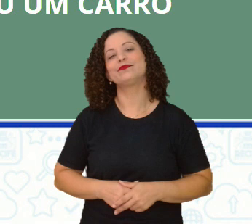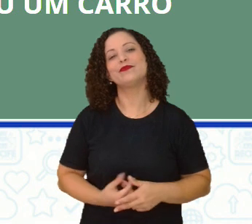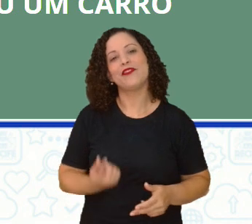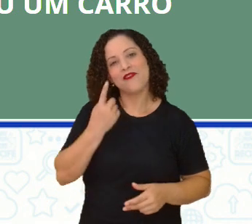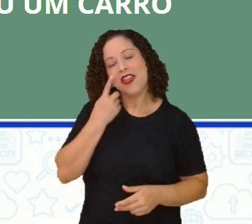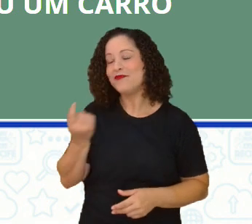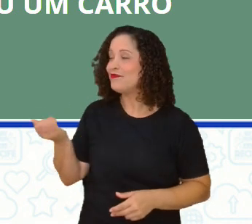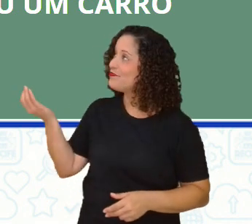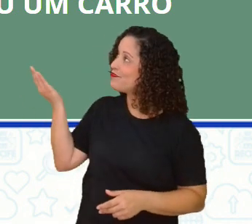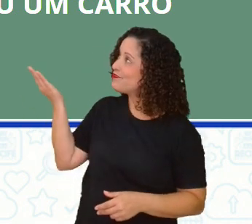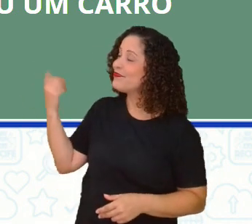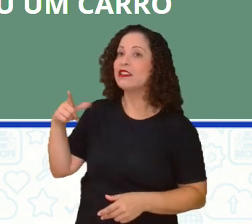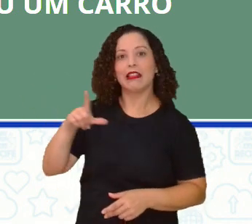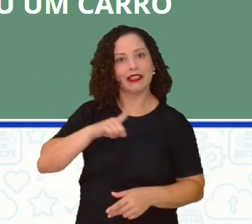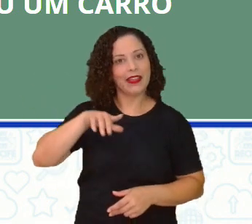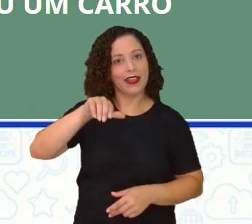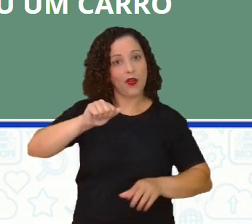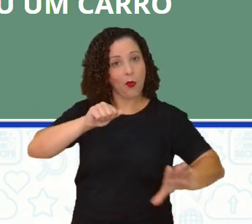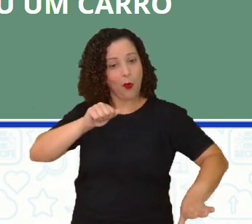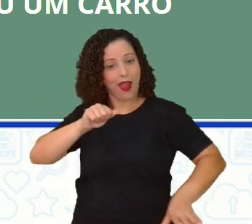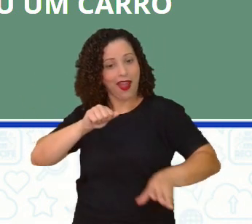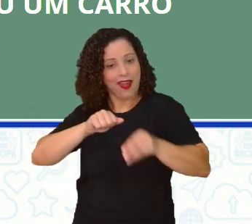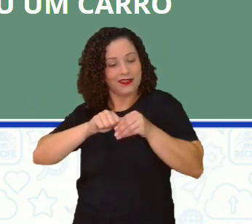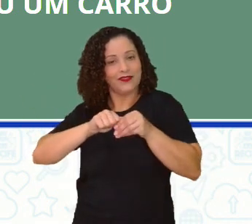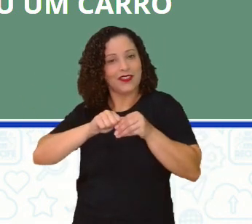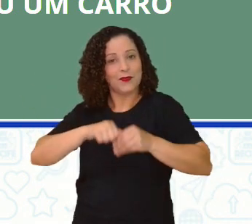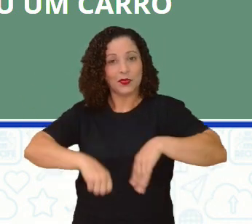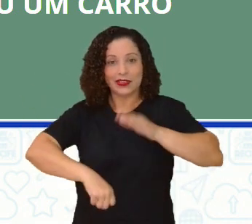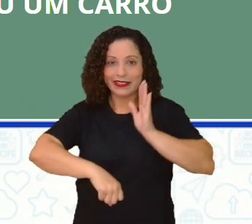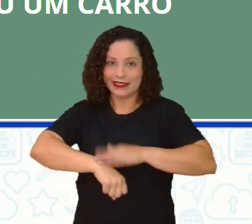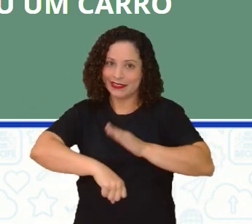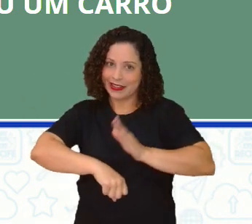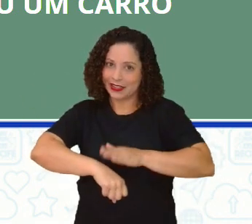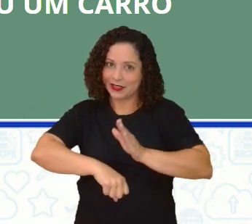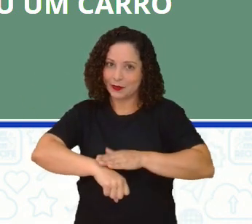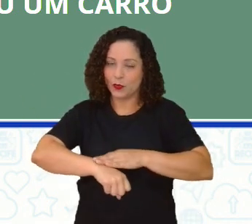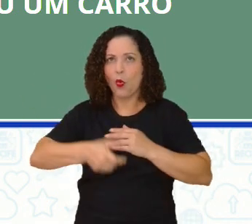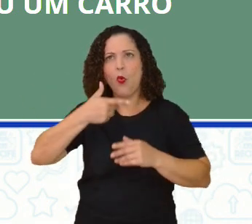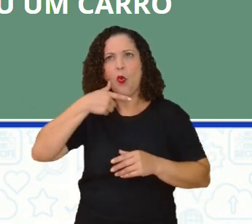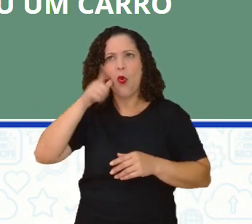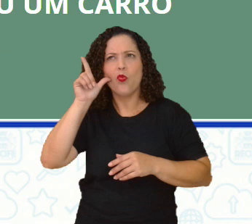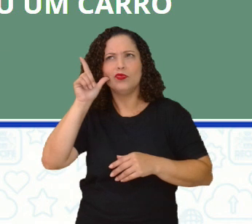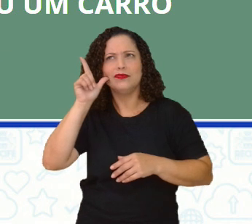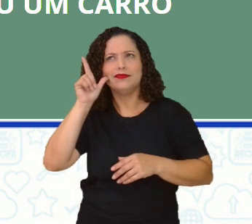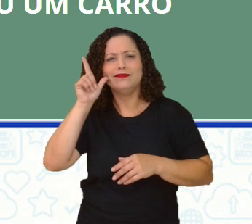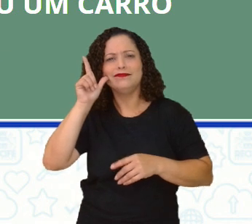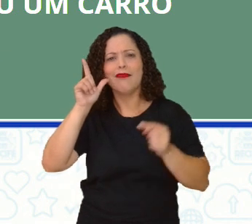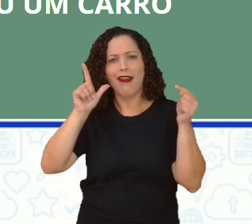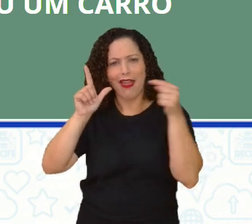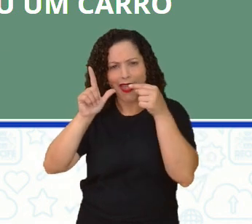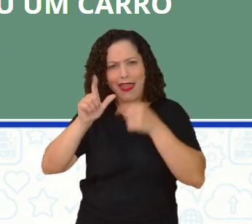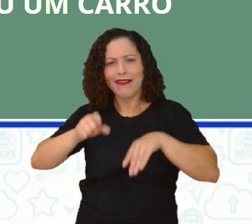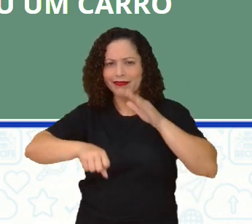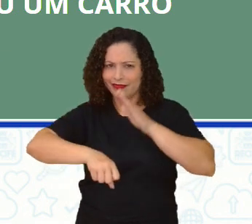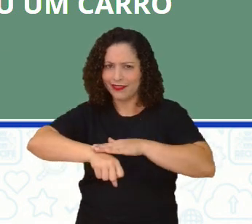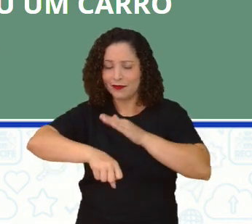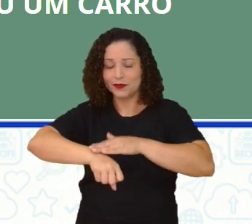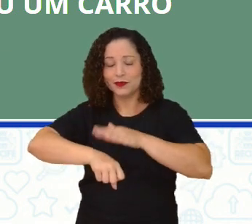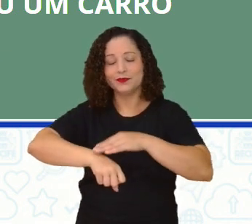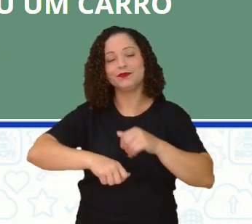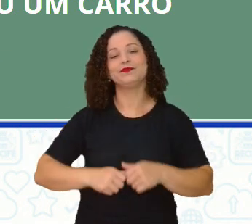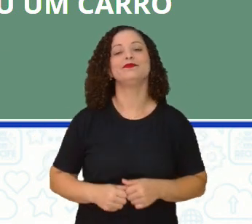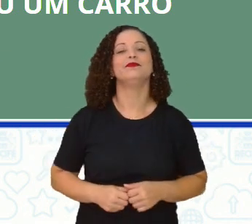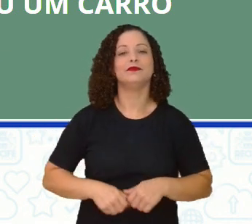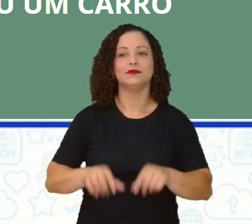aí o advérbio, não é? De tempo aí, ontem. Então, vocês percebem que aí